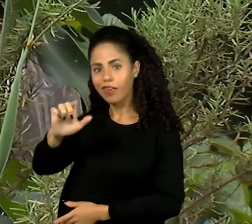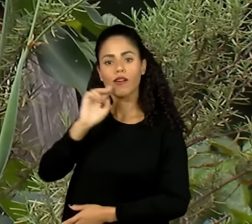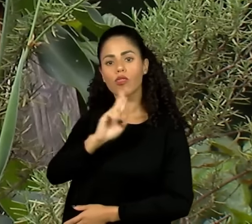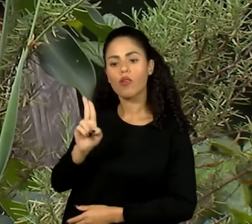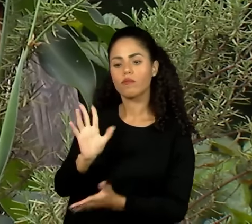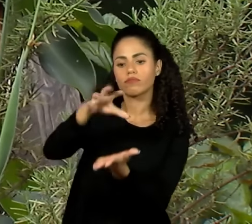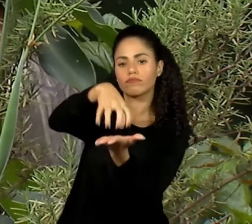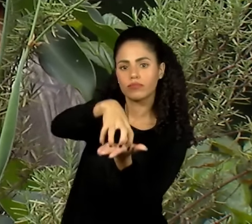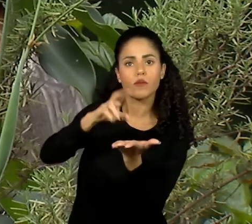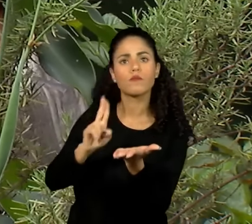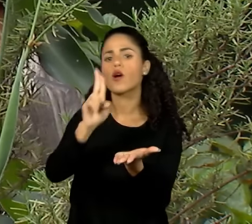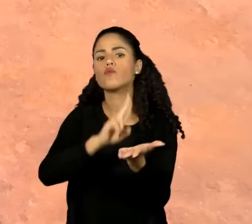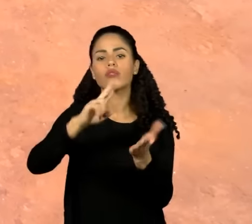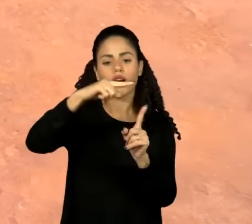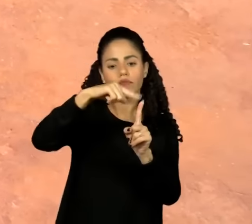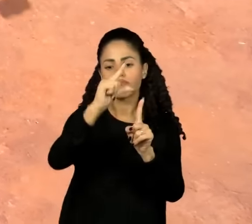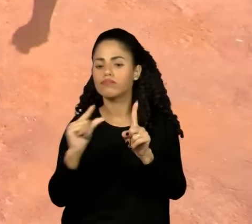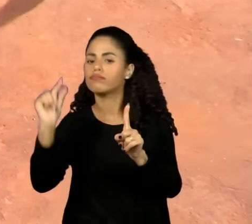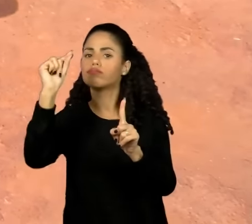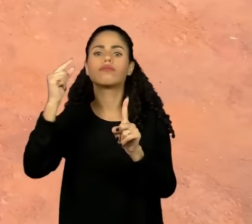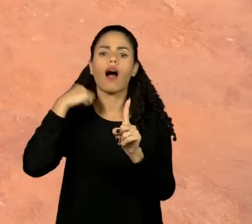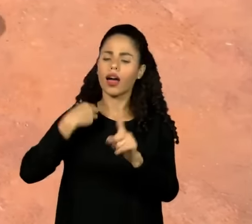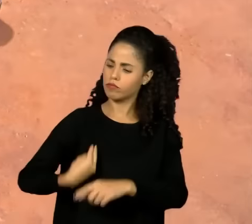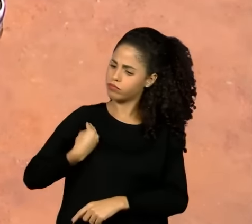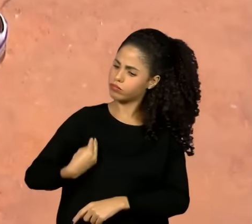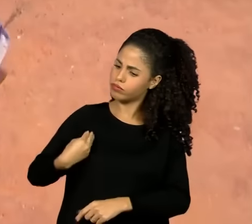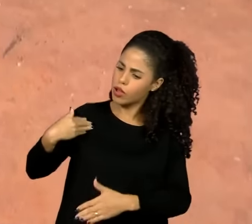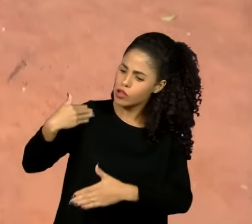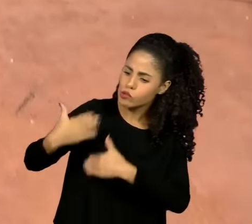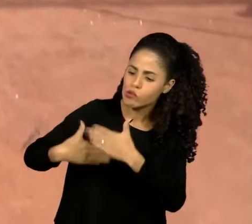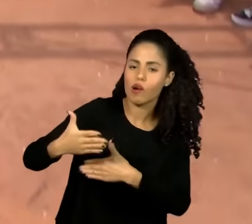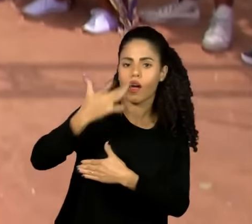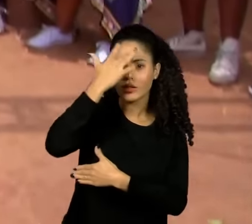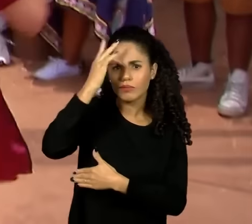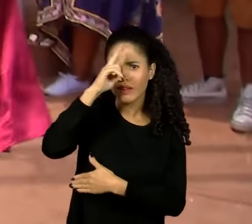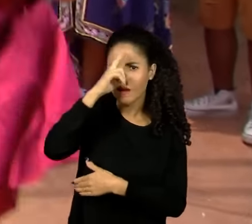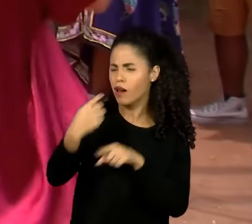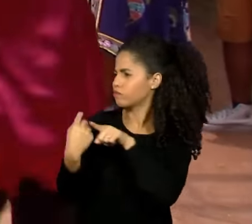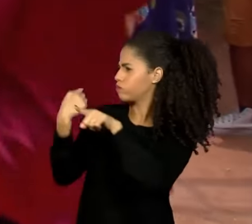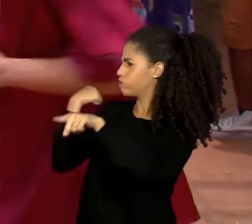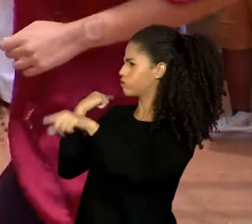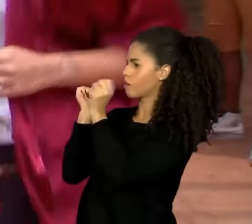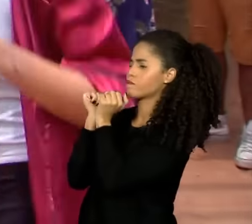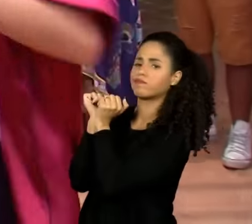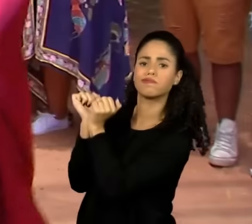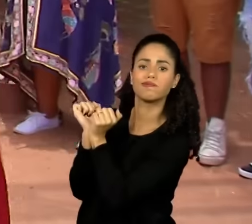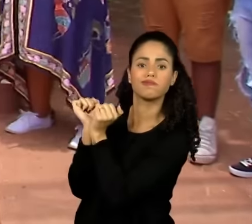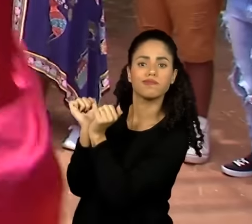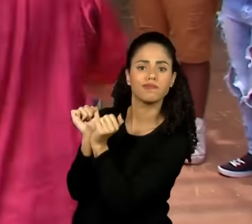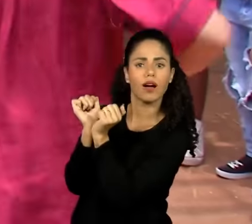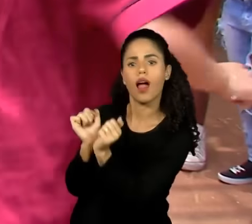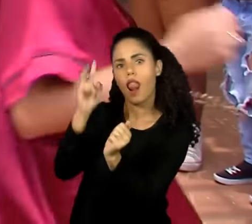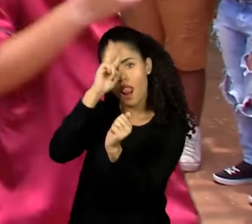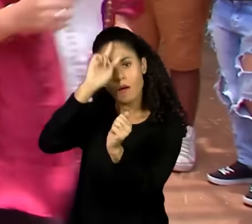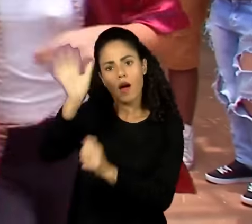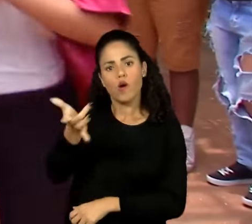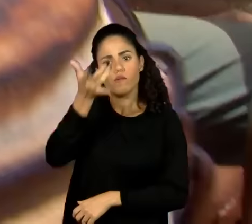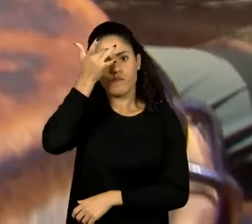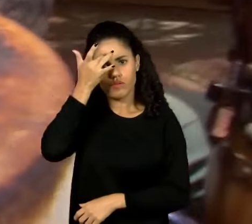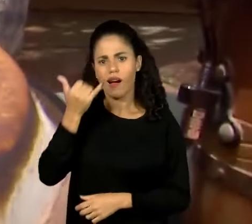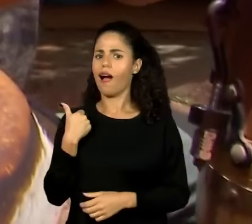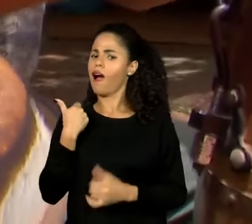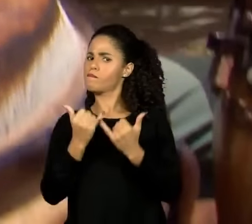comunitário e mantém vivas tradições dos escravizados africanos, como o jongo. Parece só diversão,